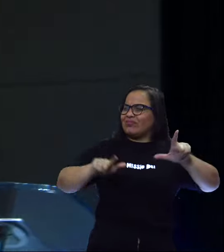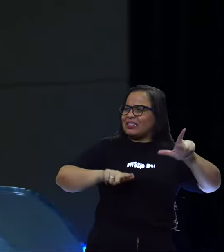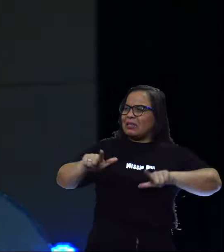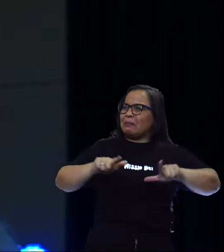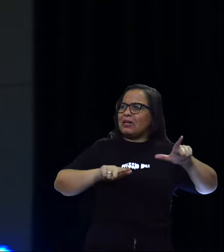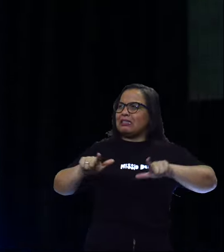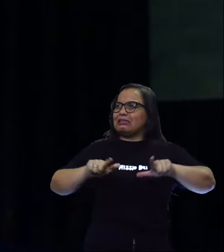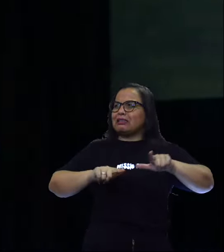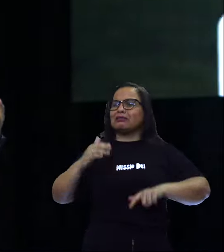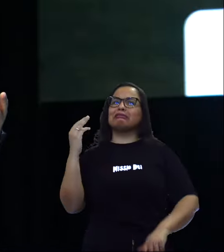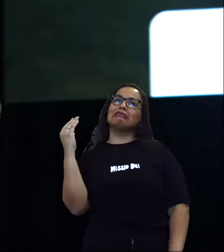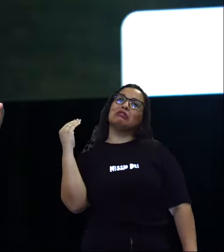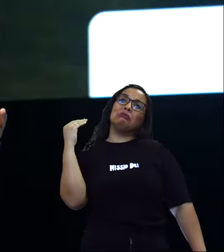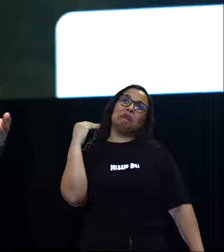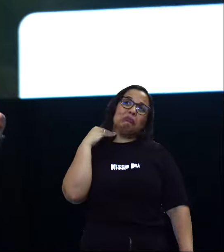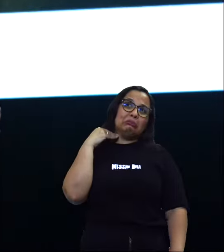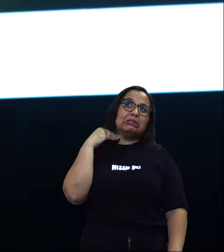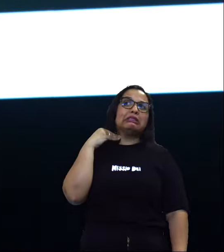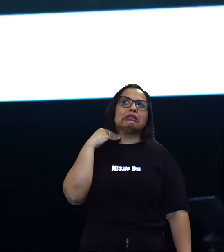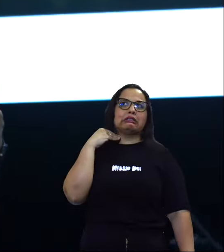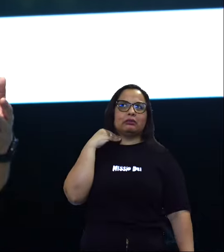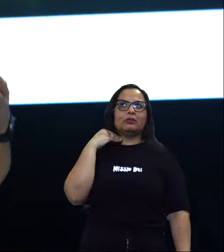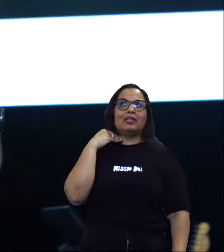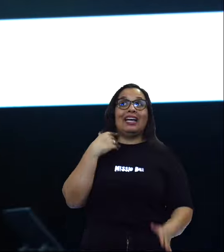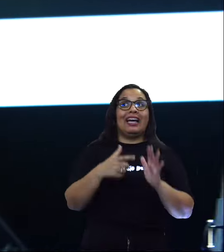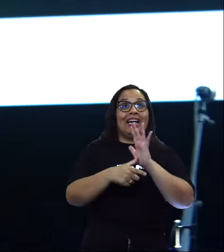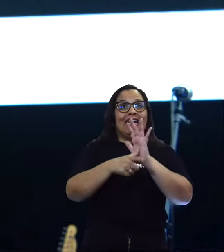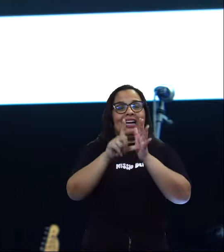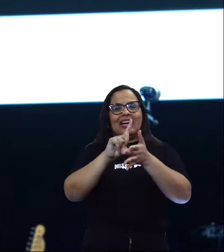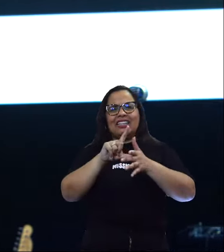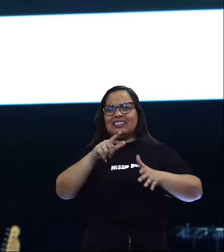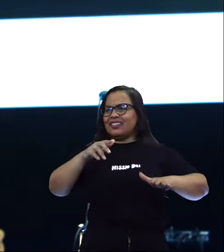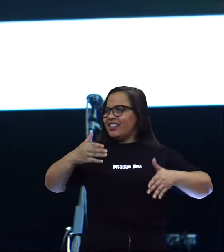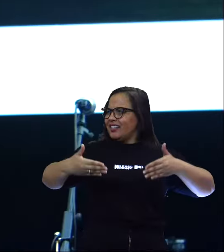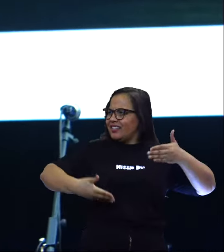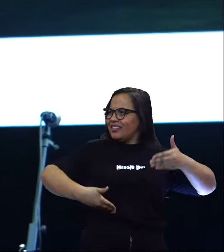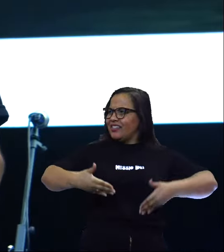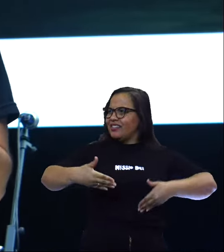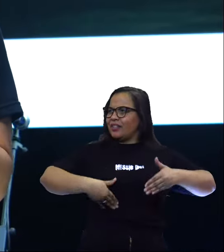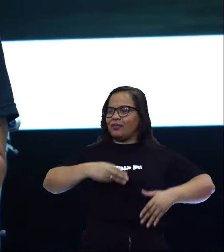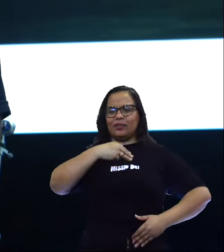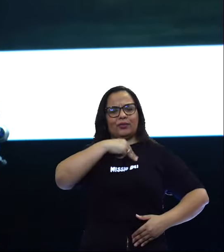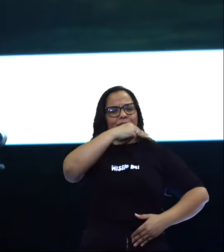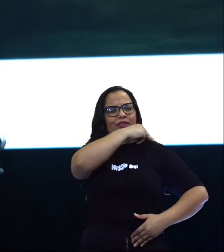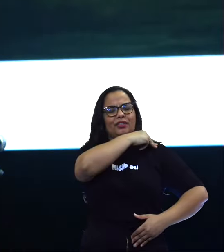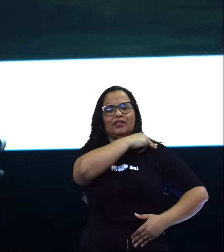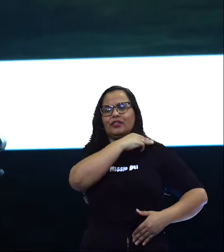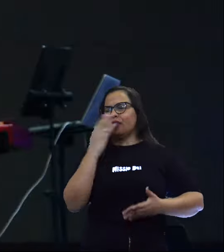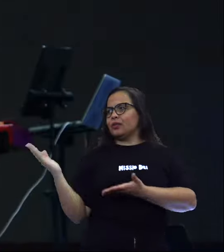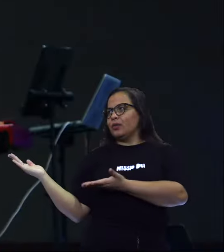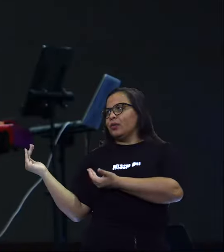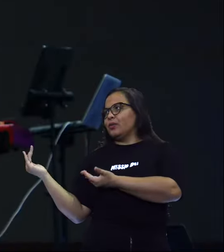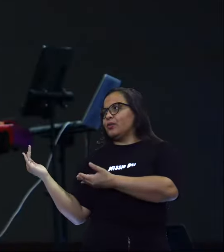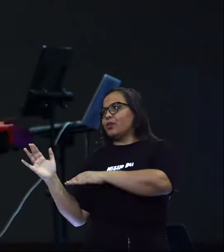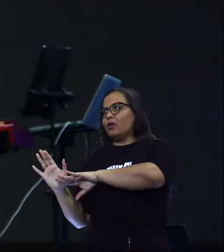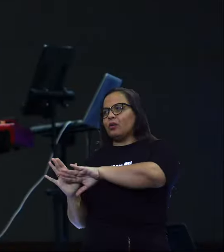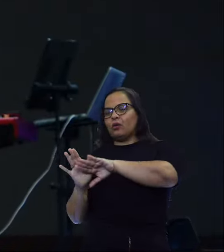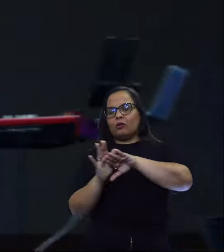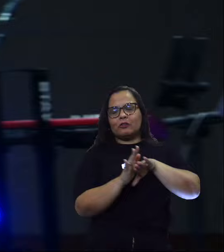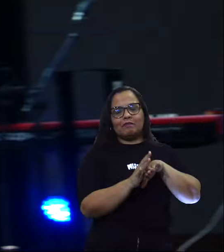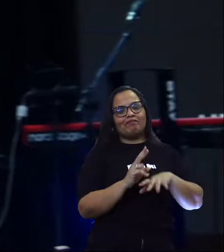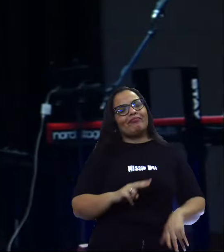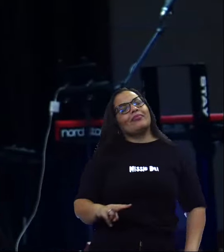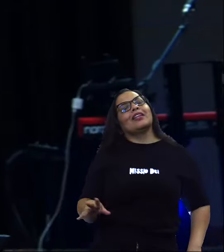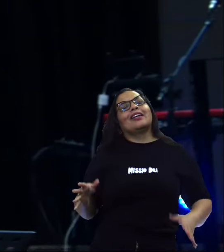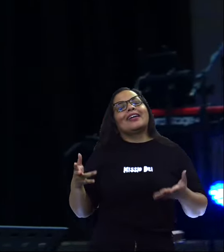estava no ginásio junto com os jovens. Gente, o ginásio com o tempo ficando pequeno, não, era um calor no verão, gente, uns ventiladores que não dava nem para